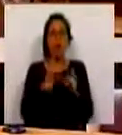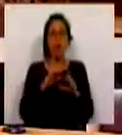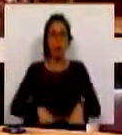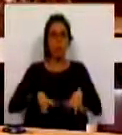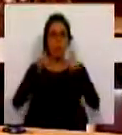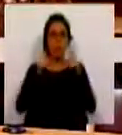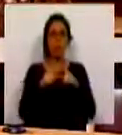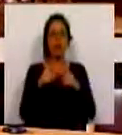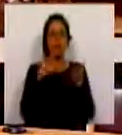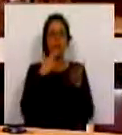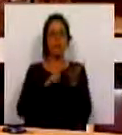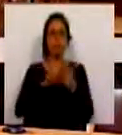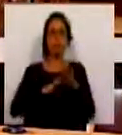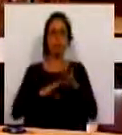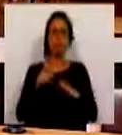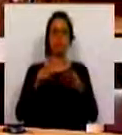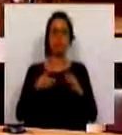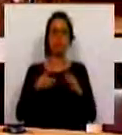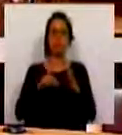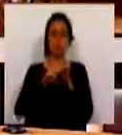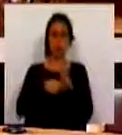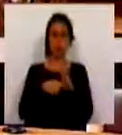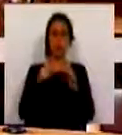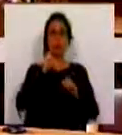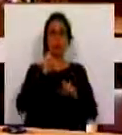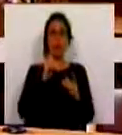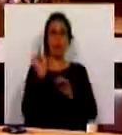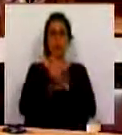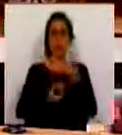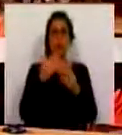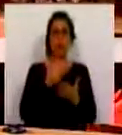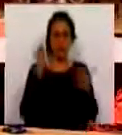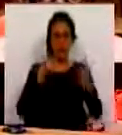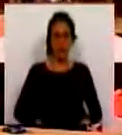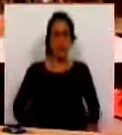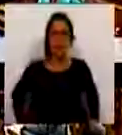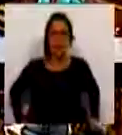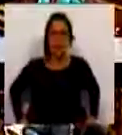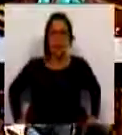progresso na concretização do projeto e dos valores europeus. Muito obrigado.